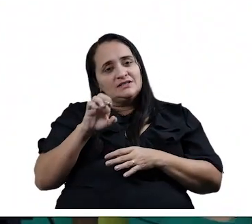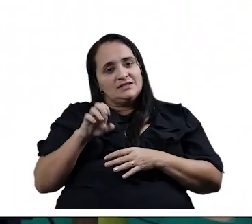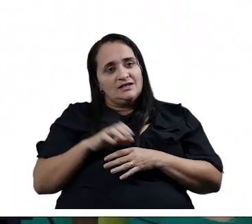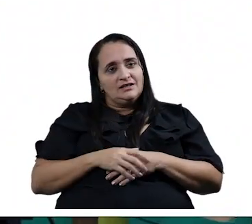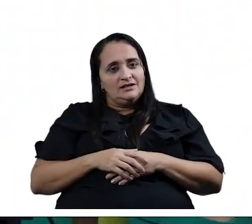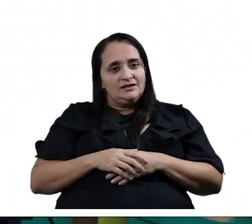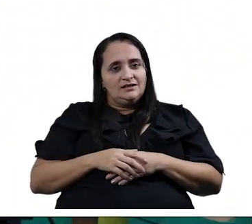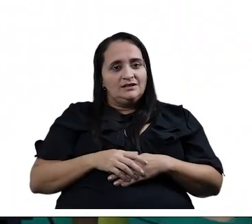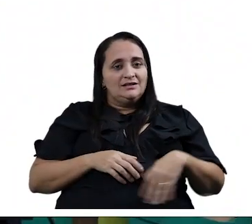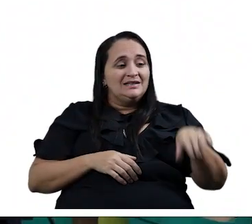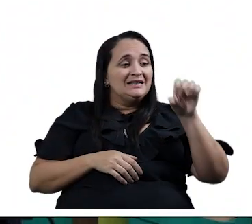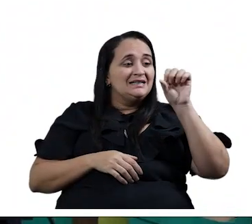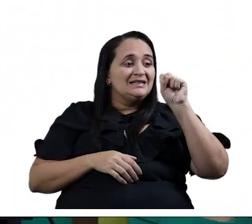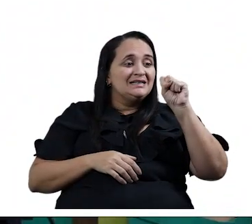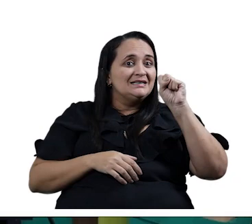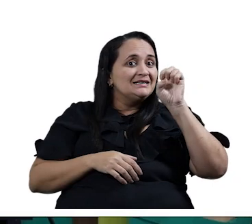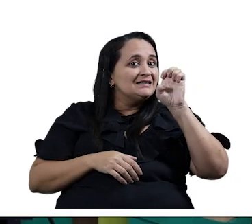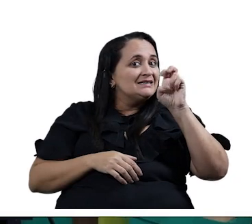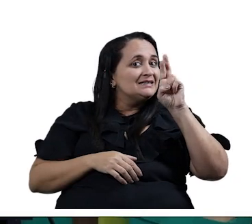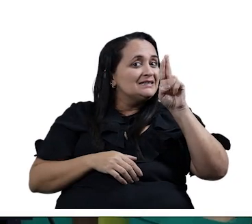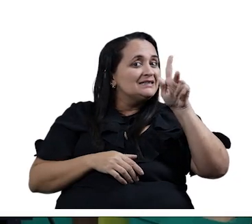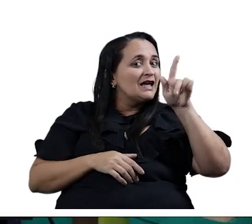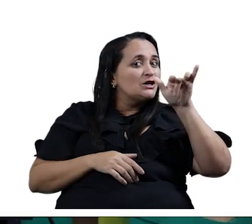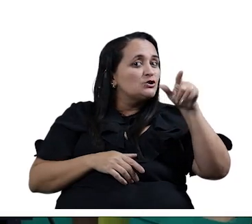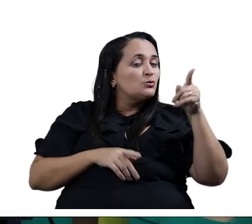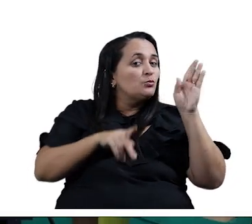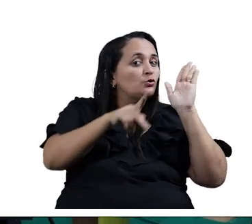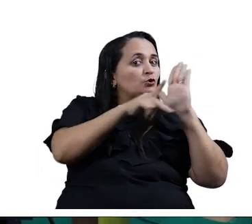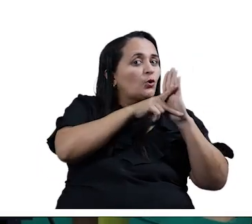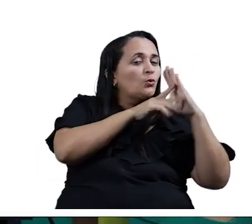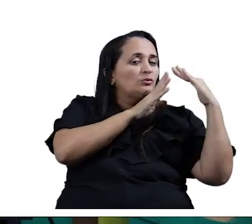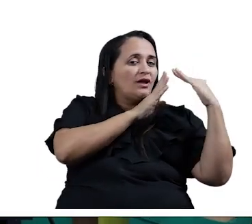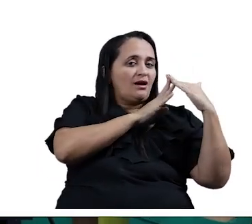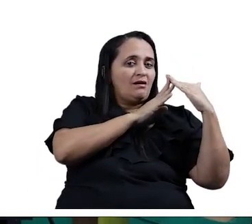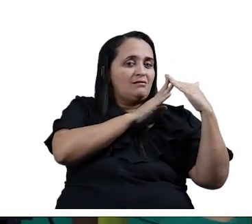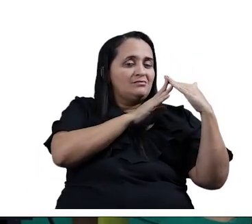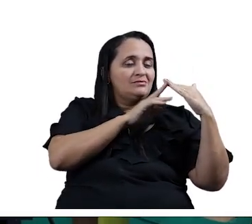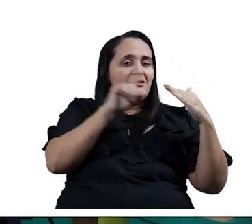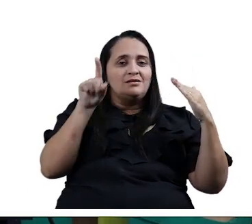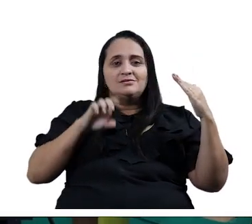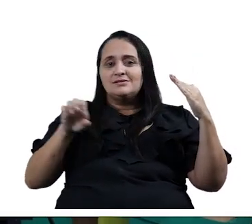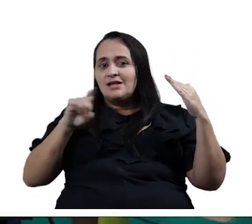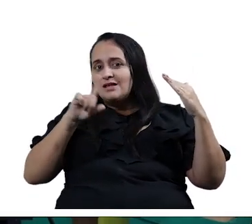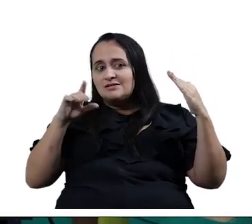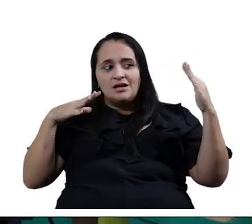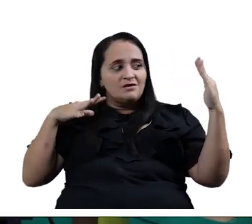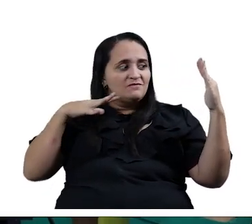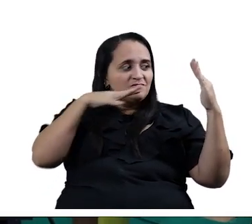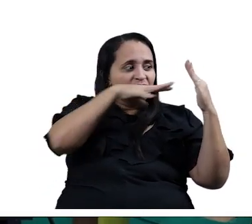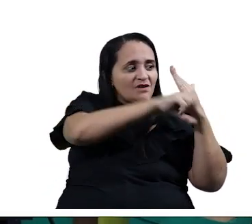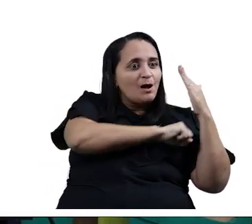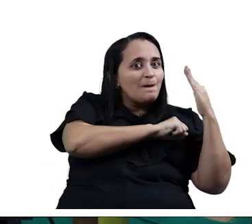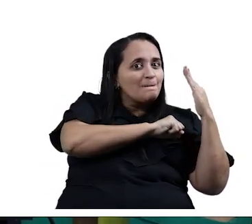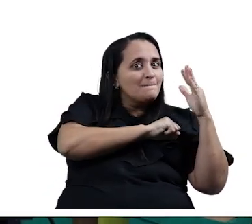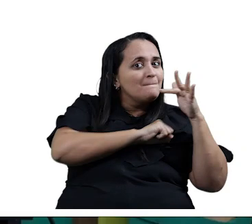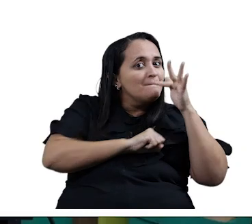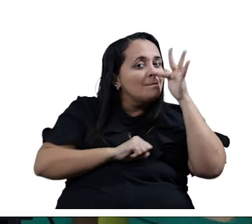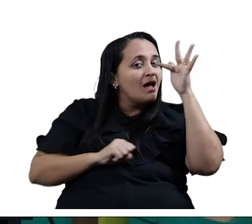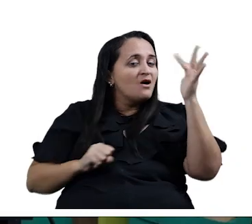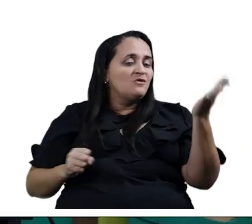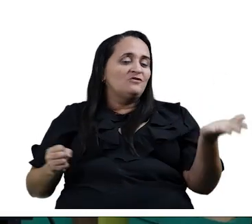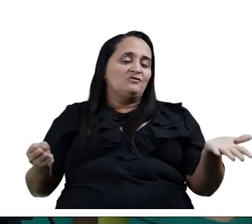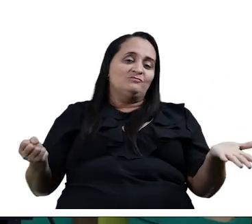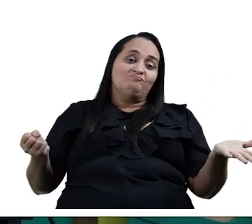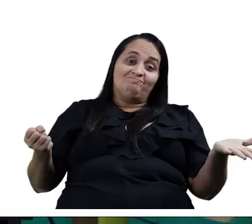dos elementos que existe no conto. Um problema e um conflito. Mas fique atento que a nossa revisão não